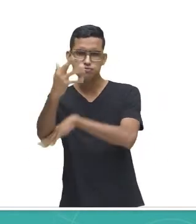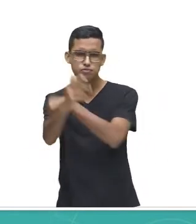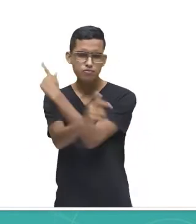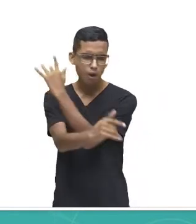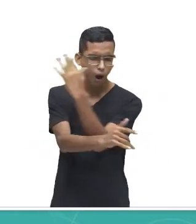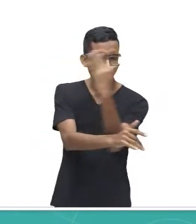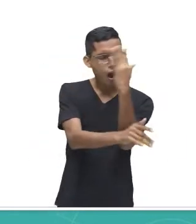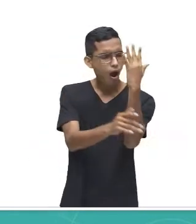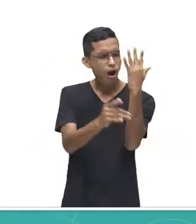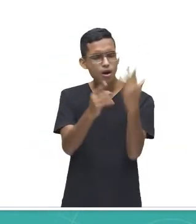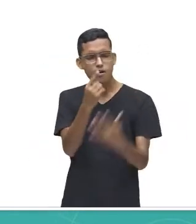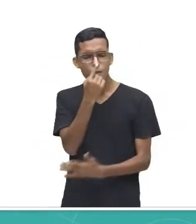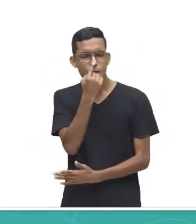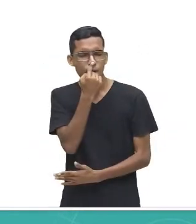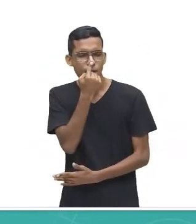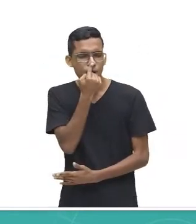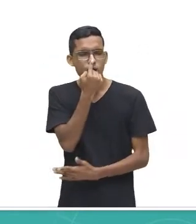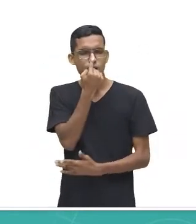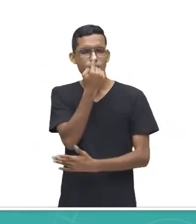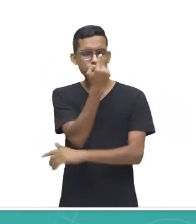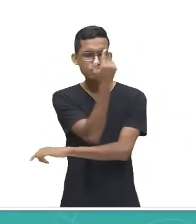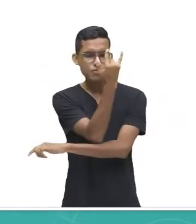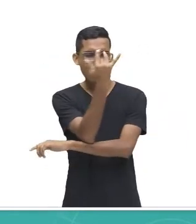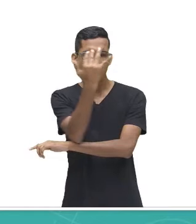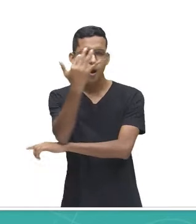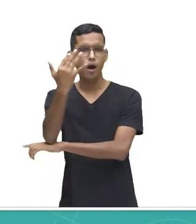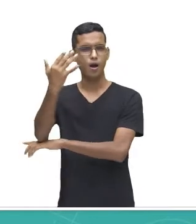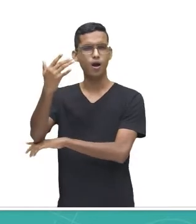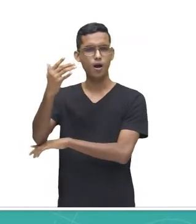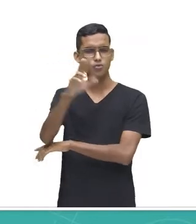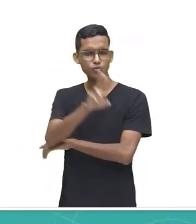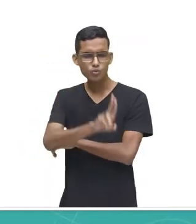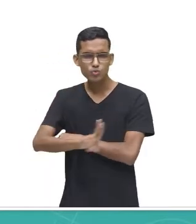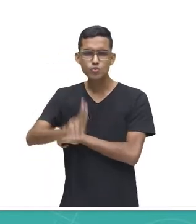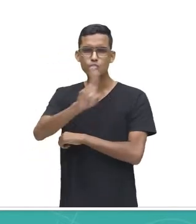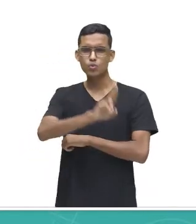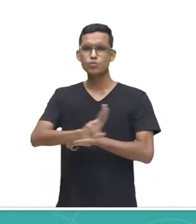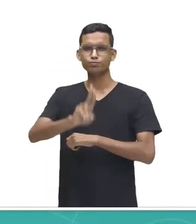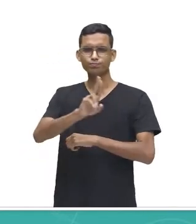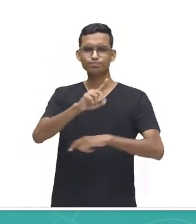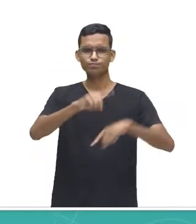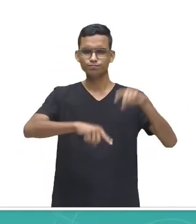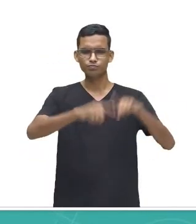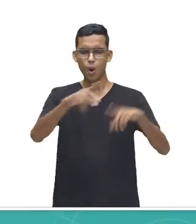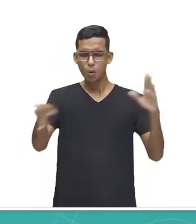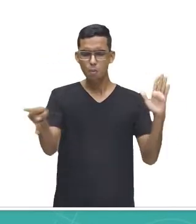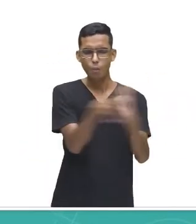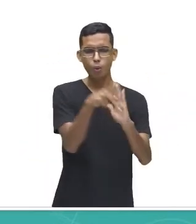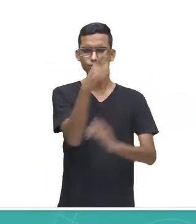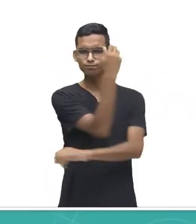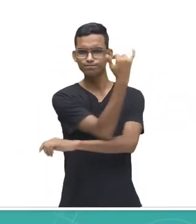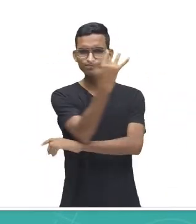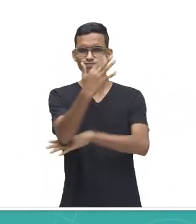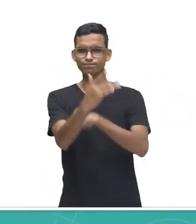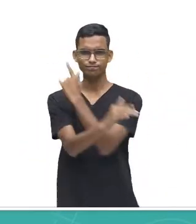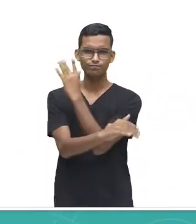proximidade com a natureza, utilizando os elementos da natureza.